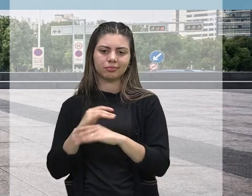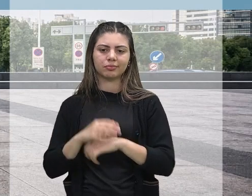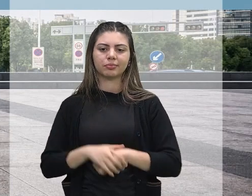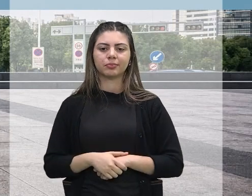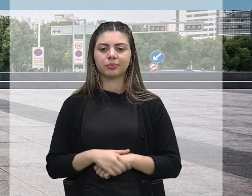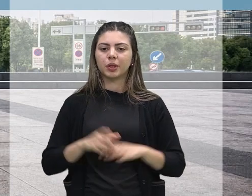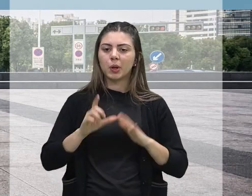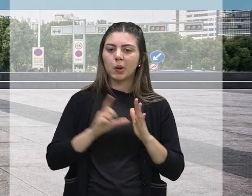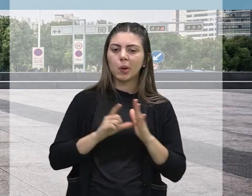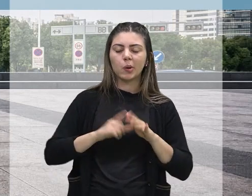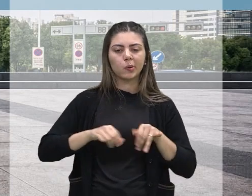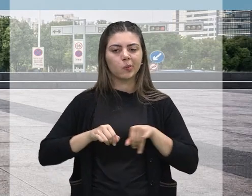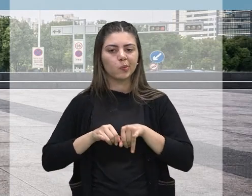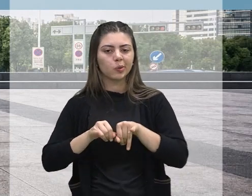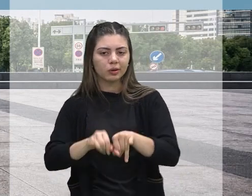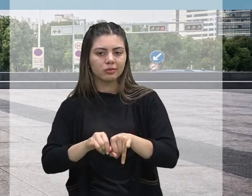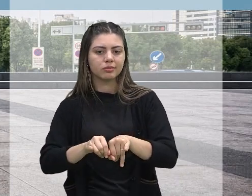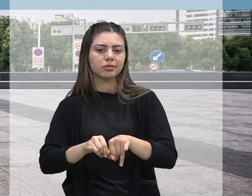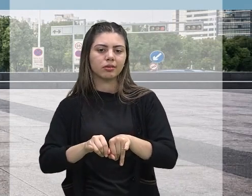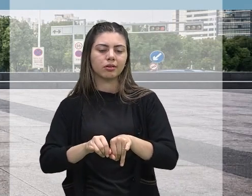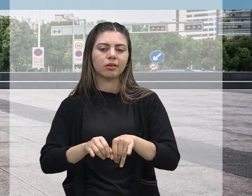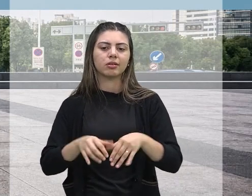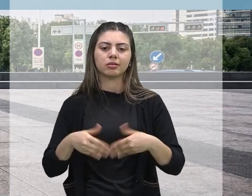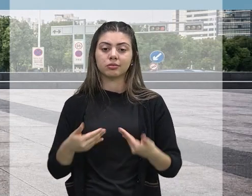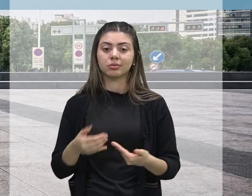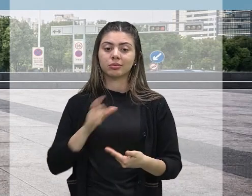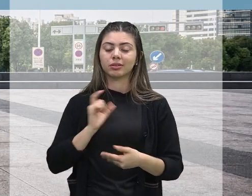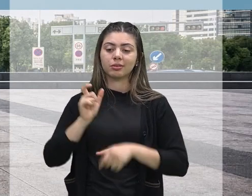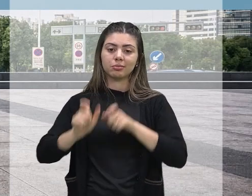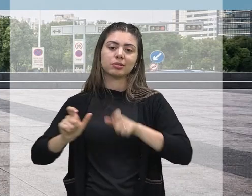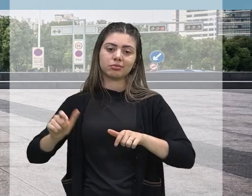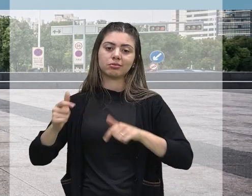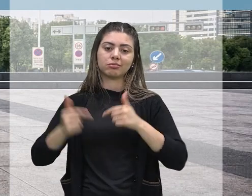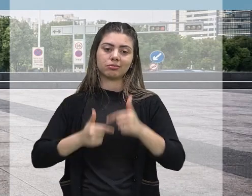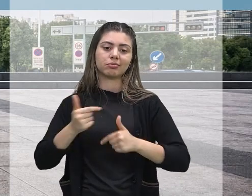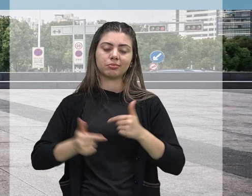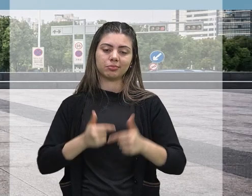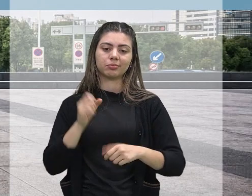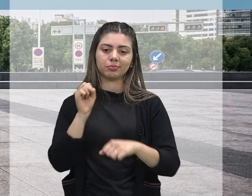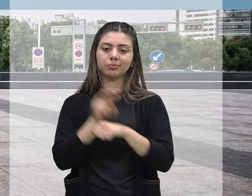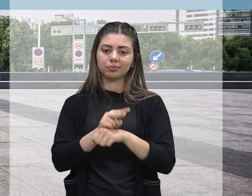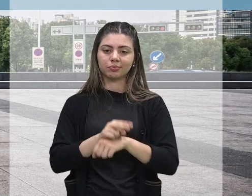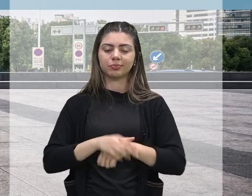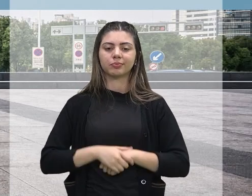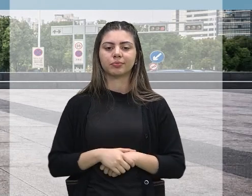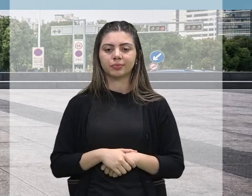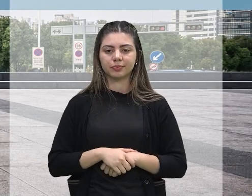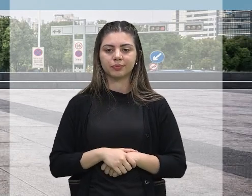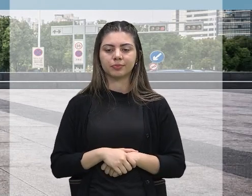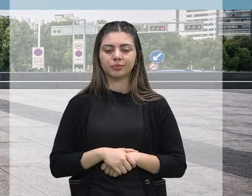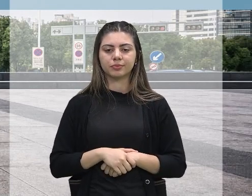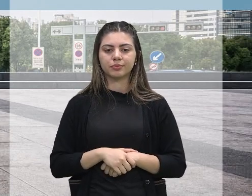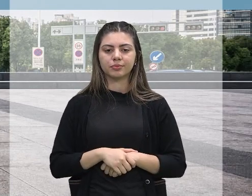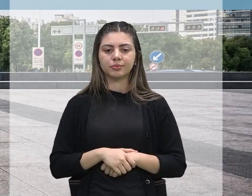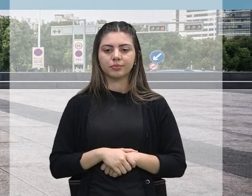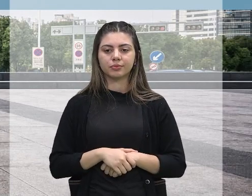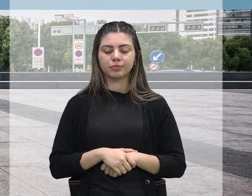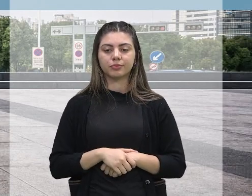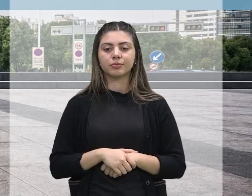lojas, supermercados. Então, é ali que está o trabalhador na cidade, né? Nesses lugares aí.